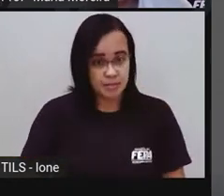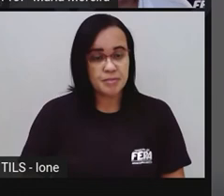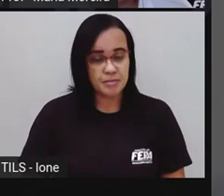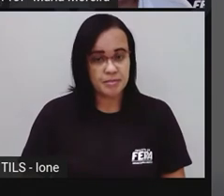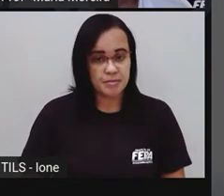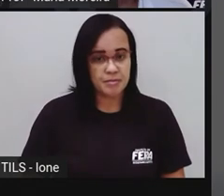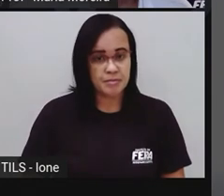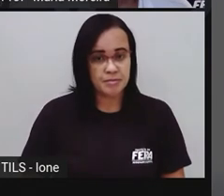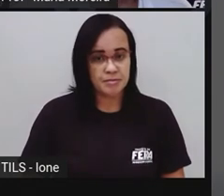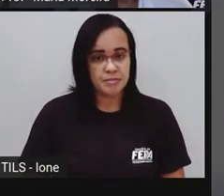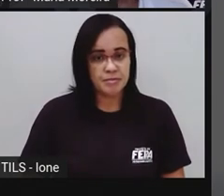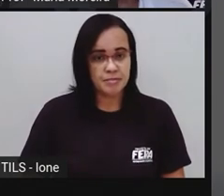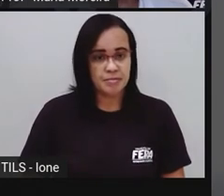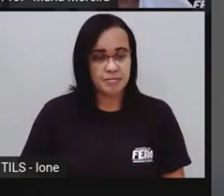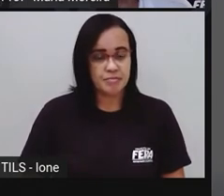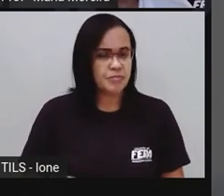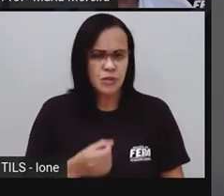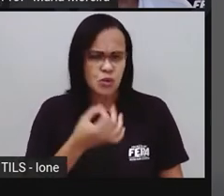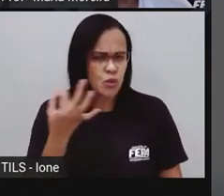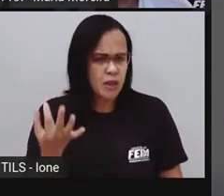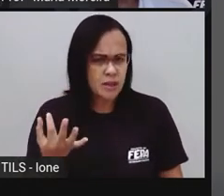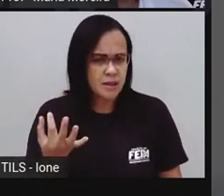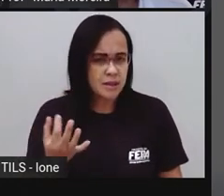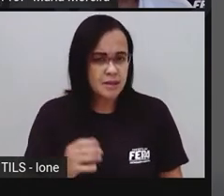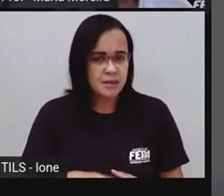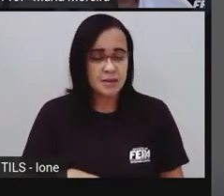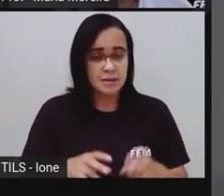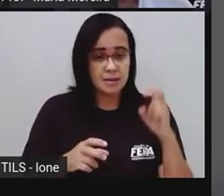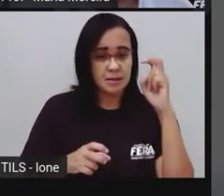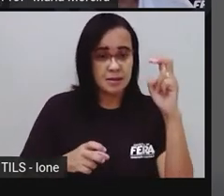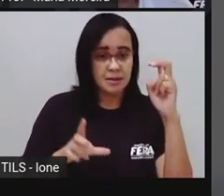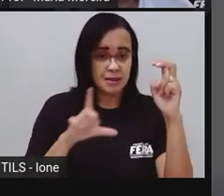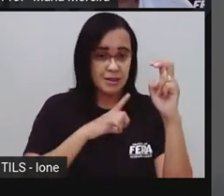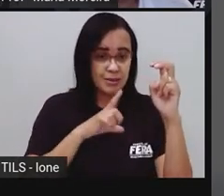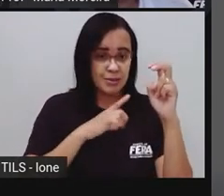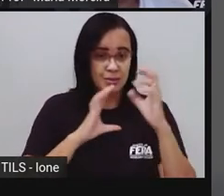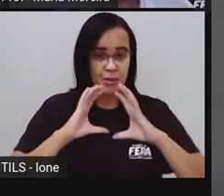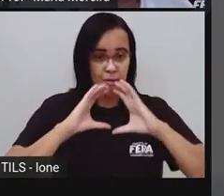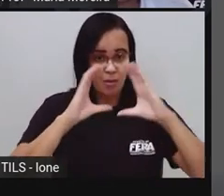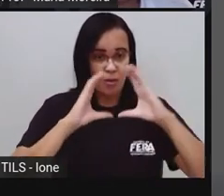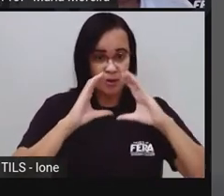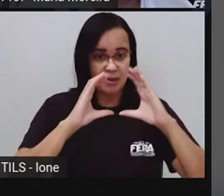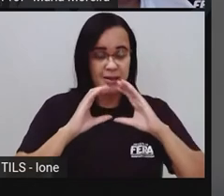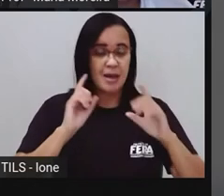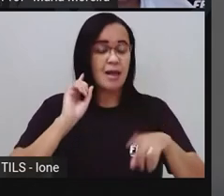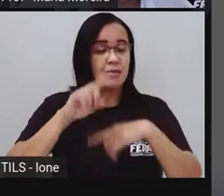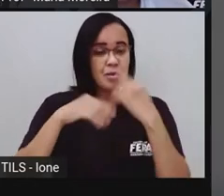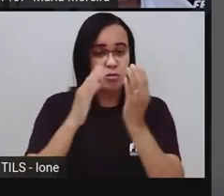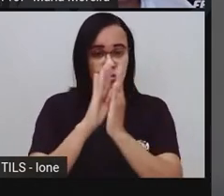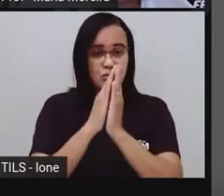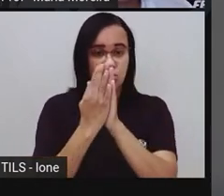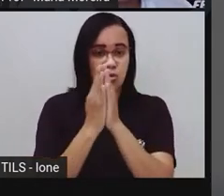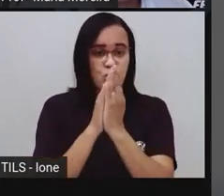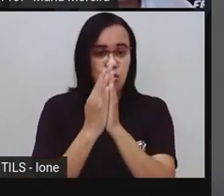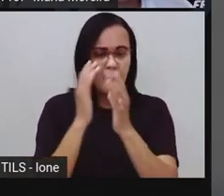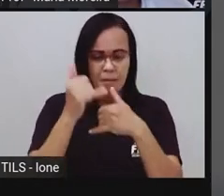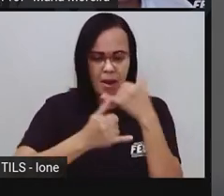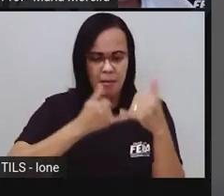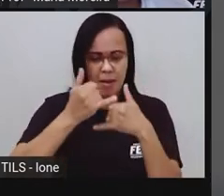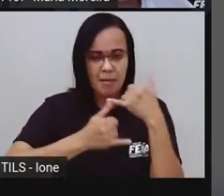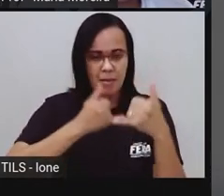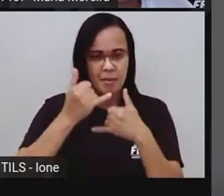a bola Foram quantas ó 5 depois boneco ó